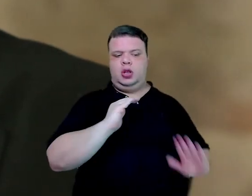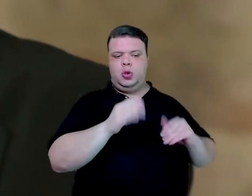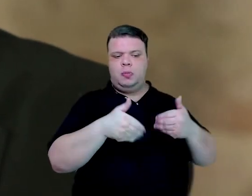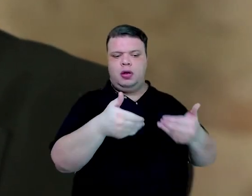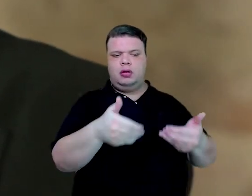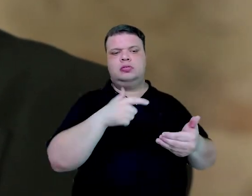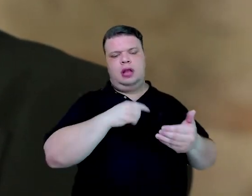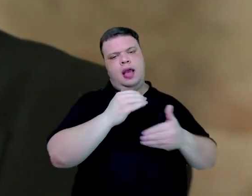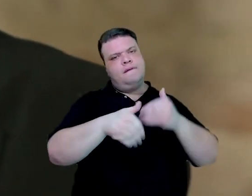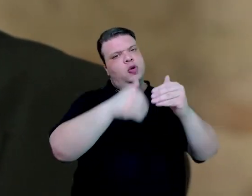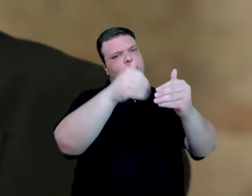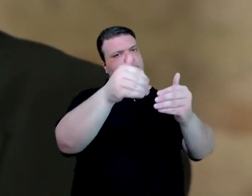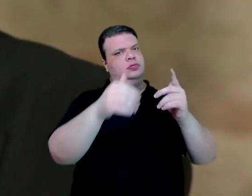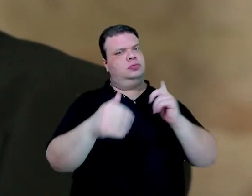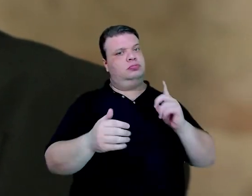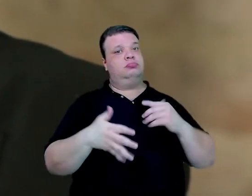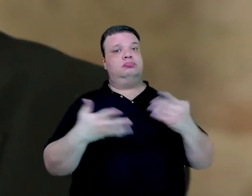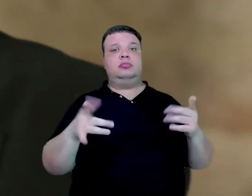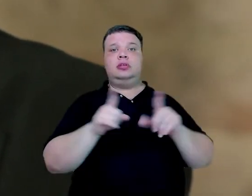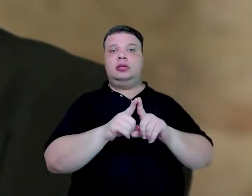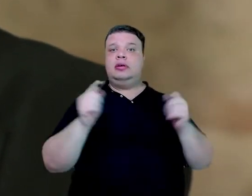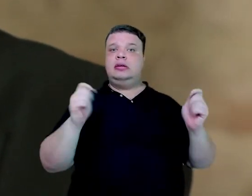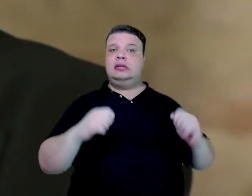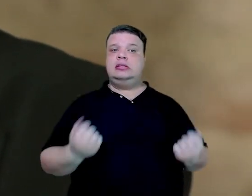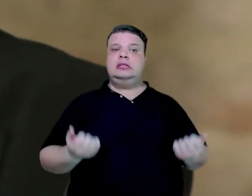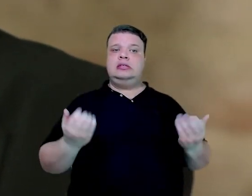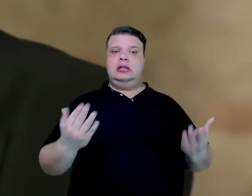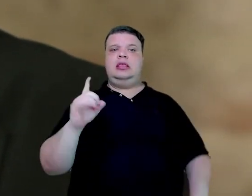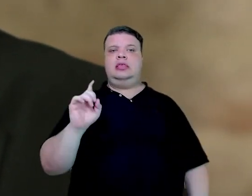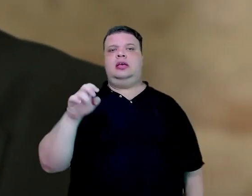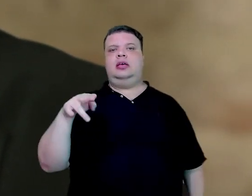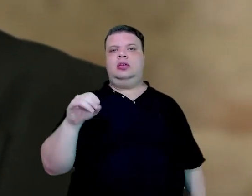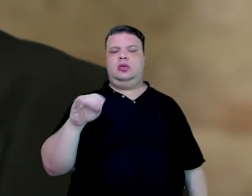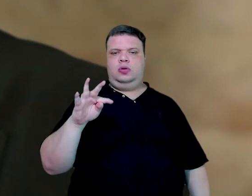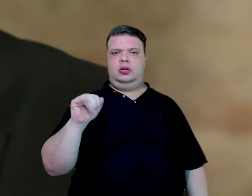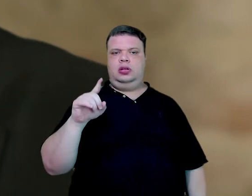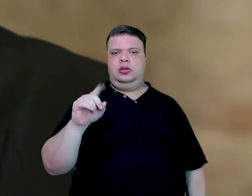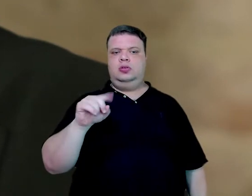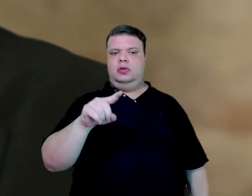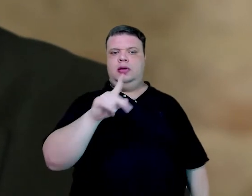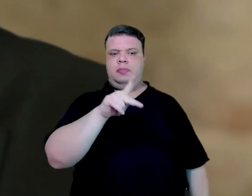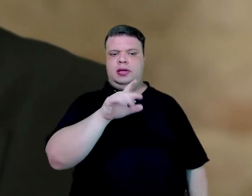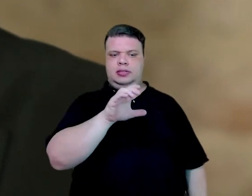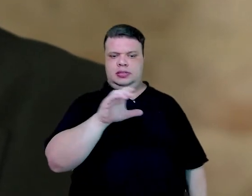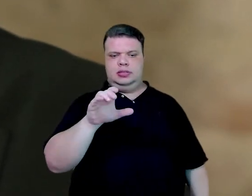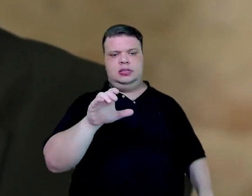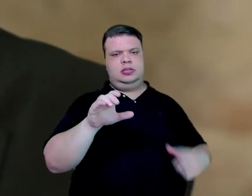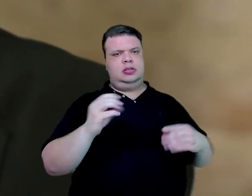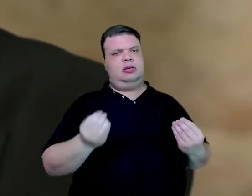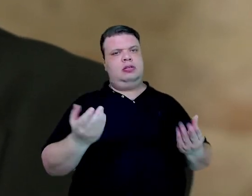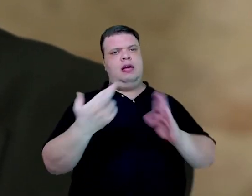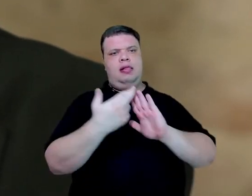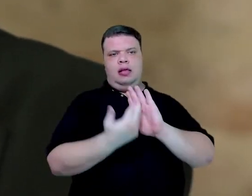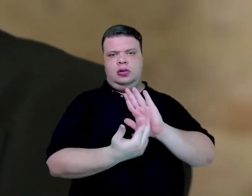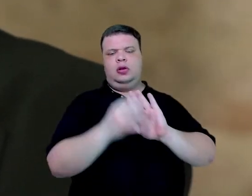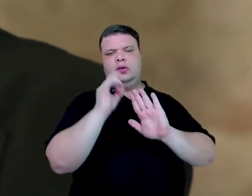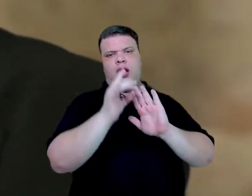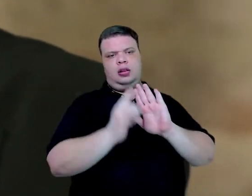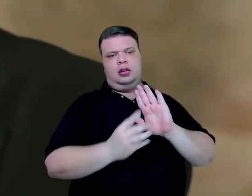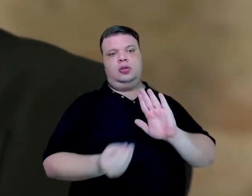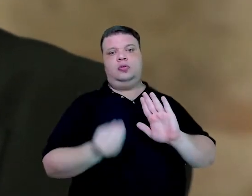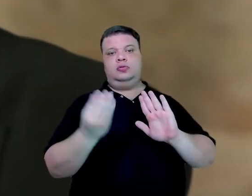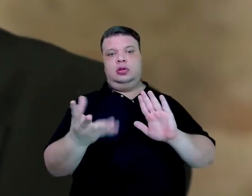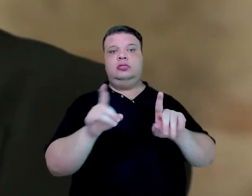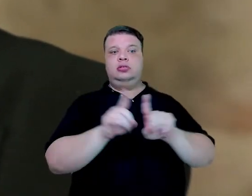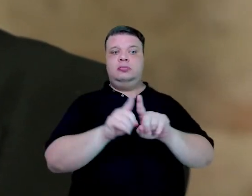né, por cada relatório que ele lança, para cada vez mais a gente estar melhorando a modelagem climática. Desta